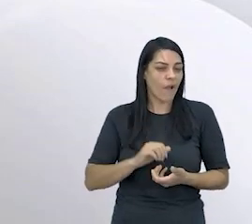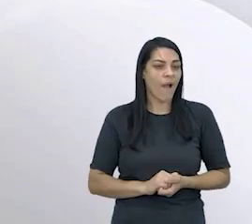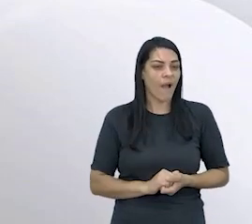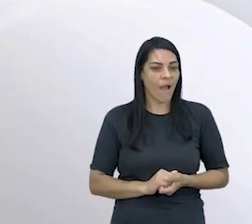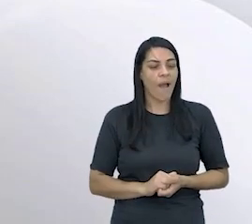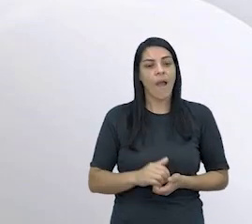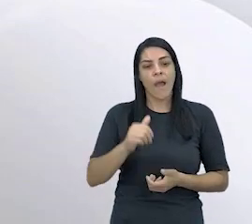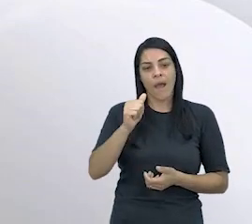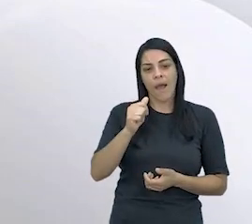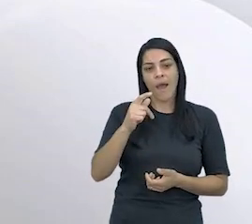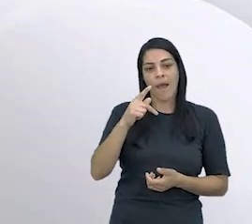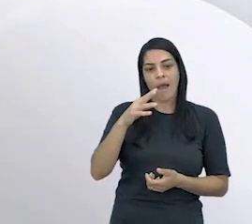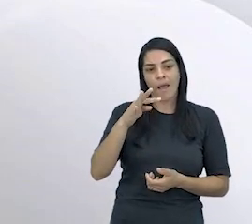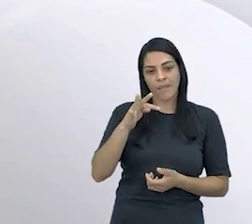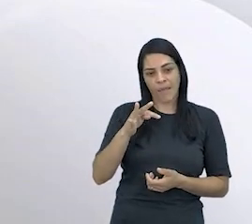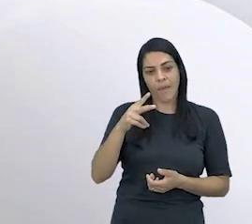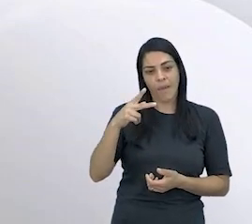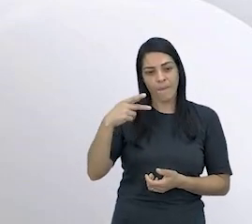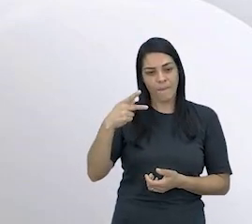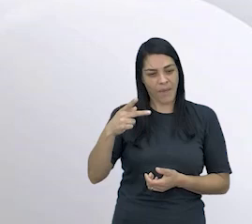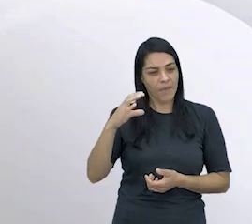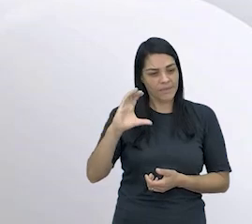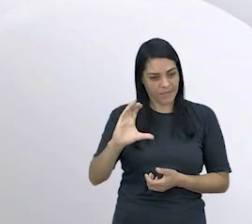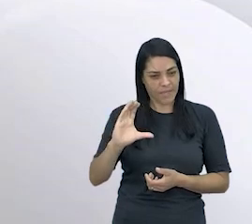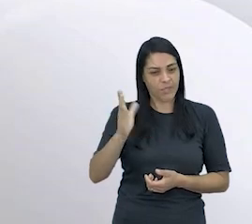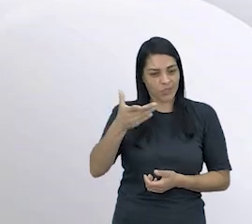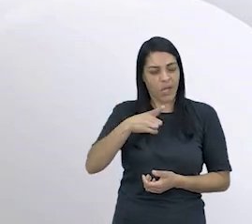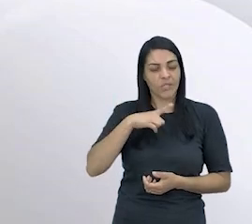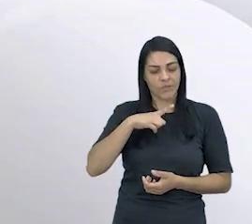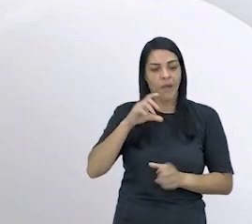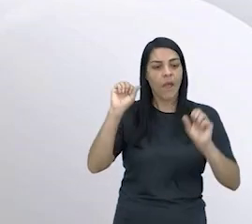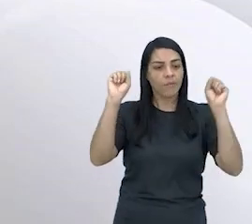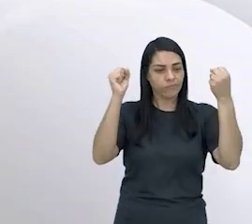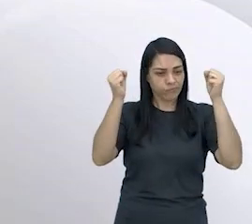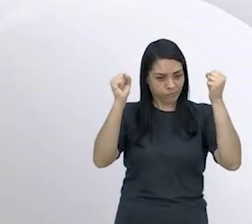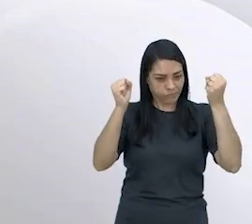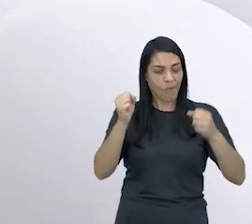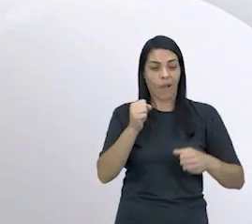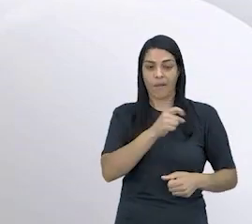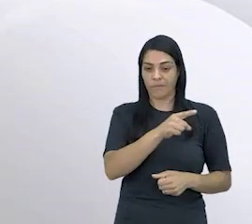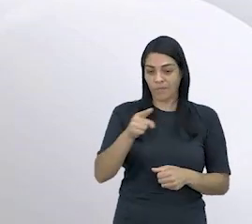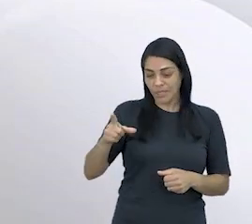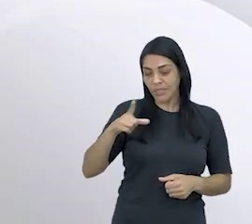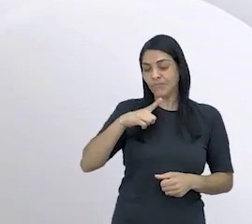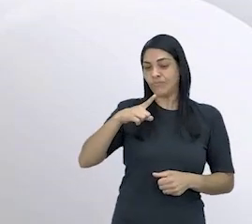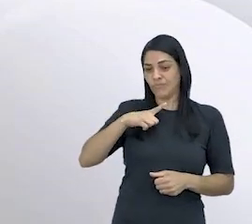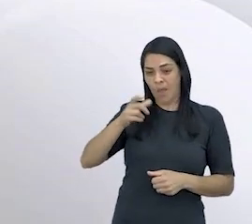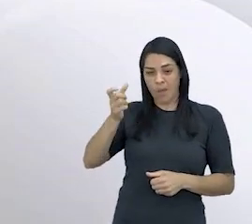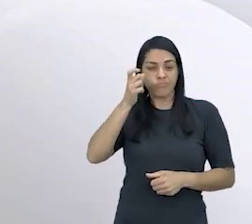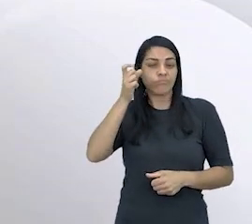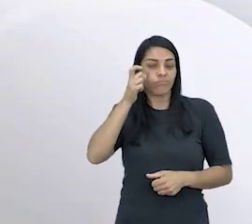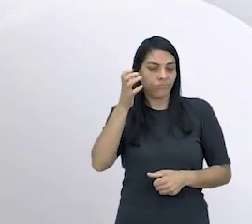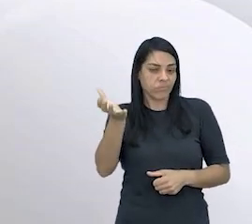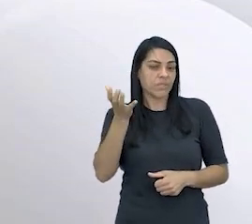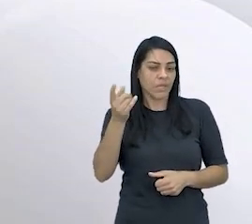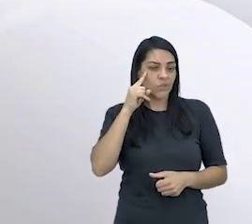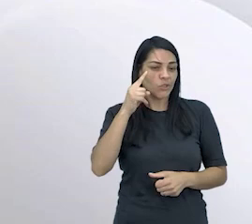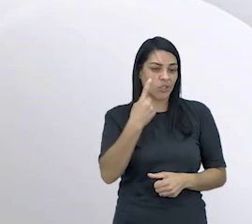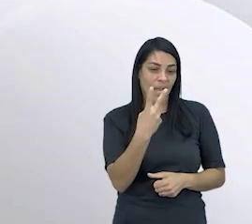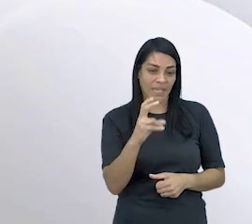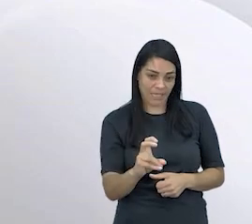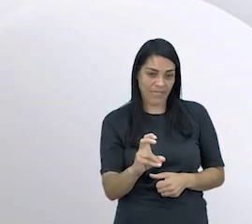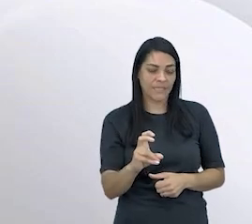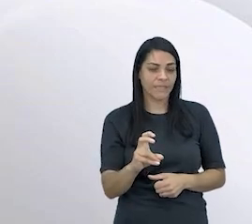sobre os ATPCs que estiveram já, para quem também aí de educação física tiver interesse em assistir, né? Uhum. Foi dia 15? Foi dia